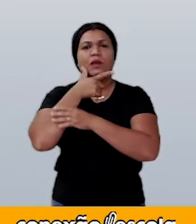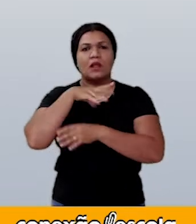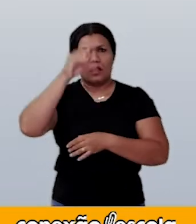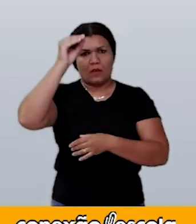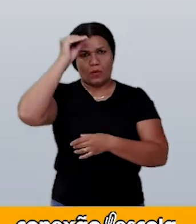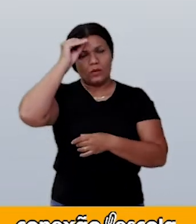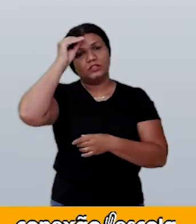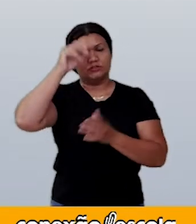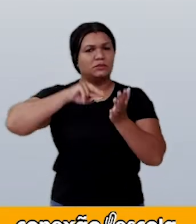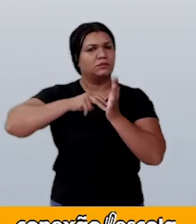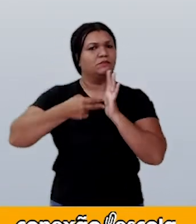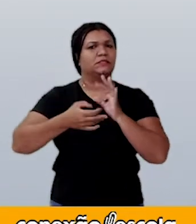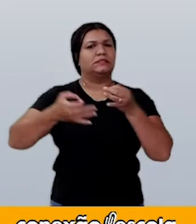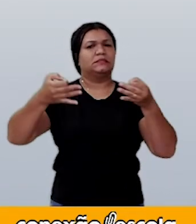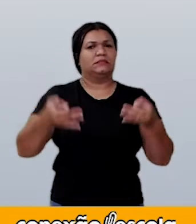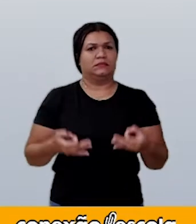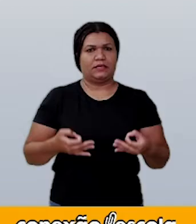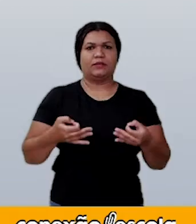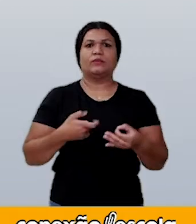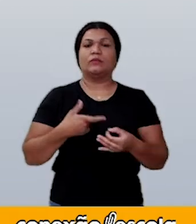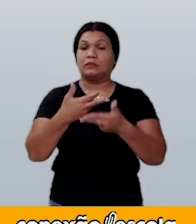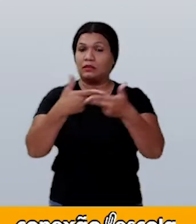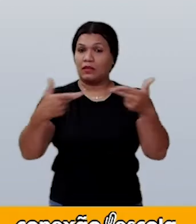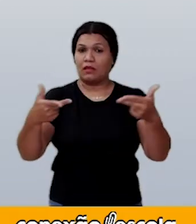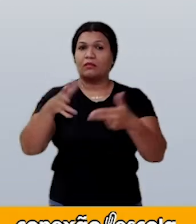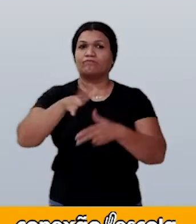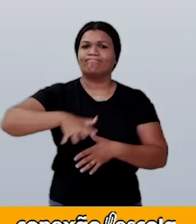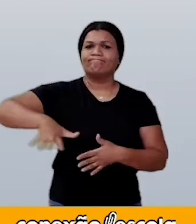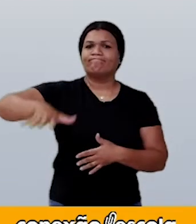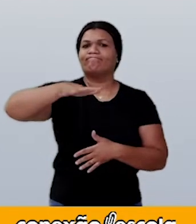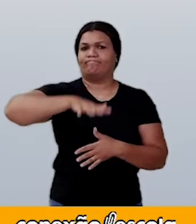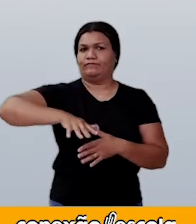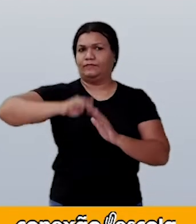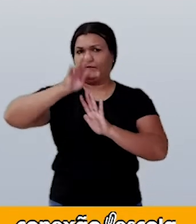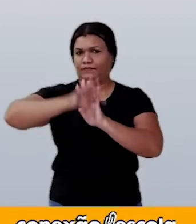significativa entre os elementos que ocorrem na superfície textual.